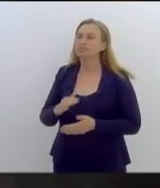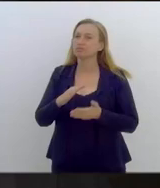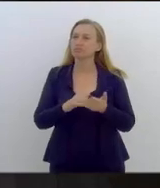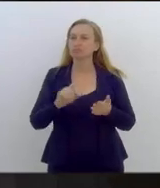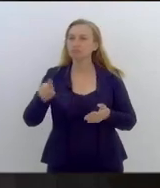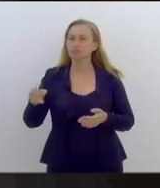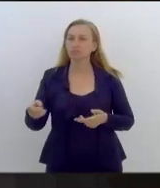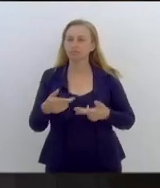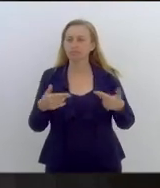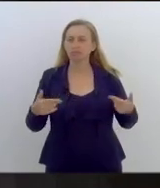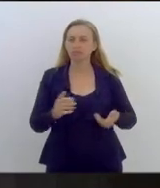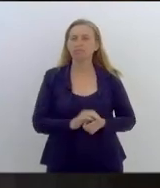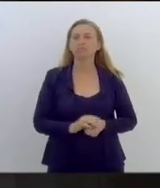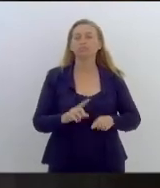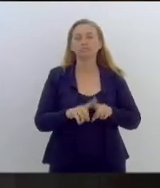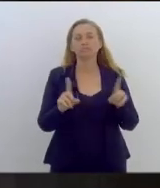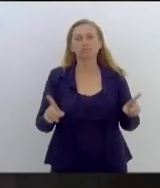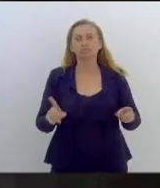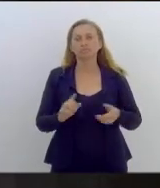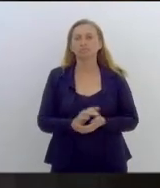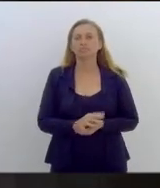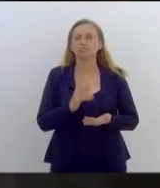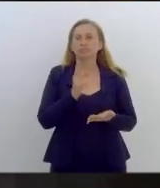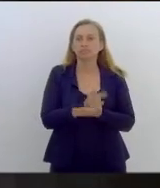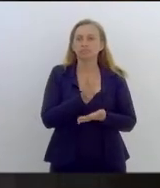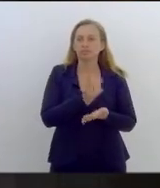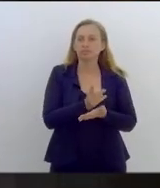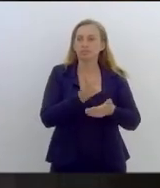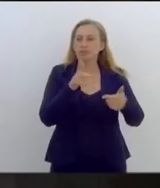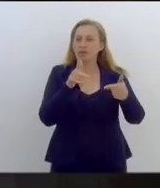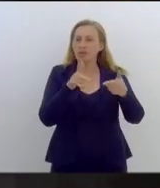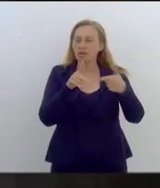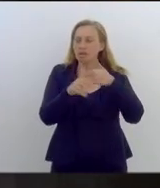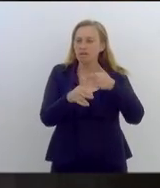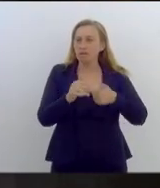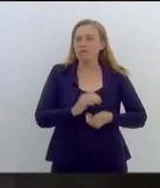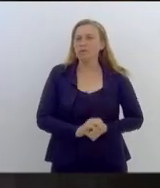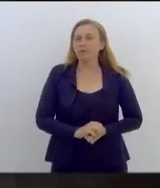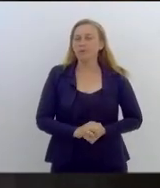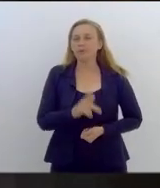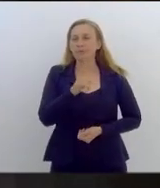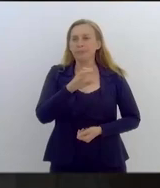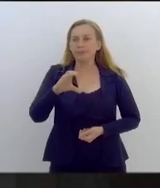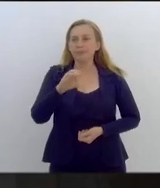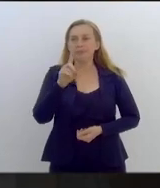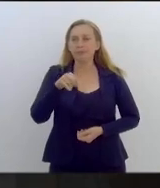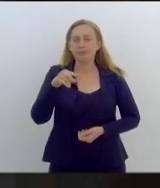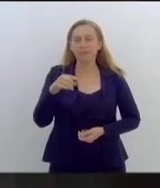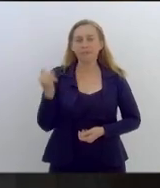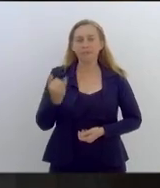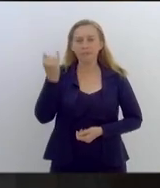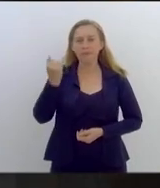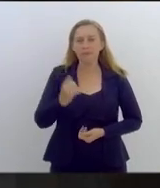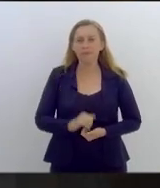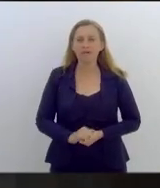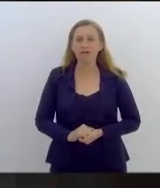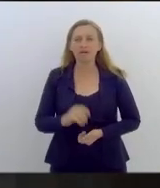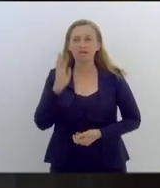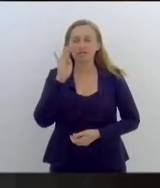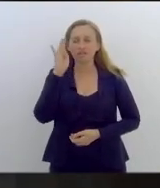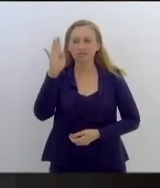coisa. Mas mesmo com essas restrições, a PEC é interessante. Porque